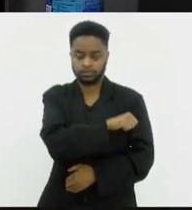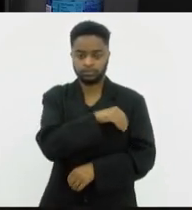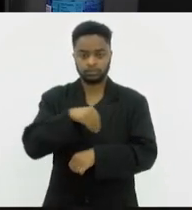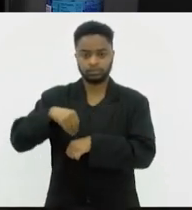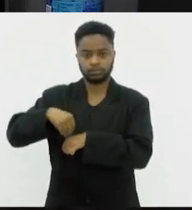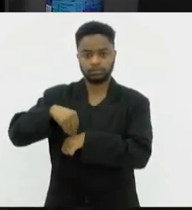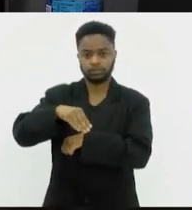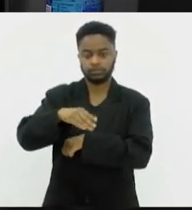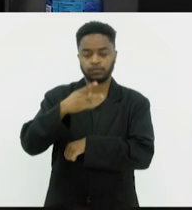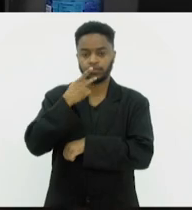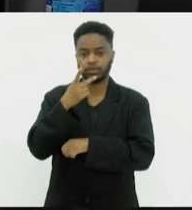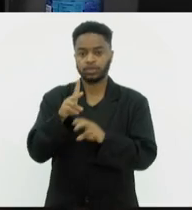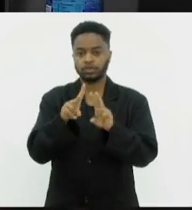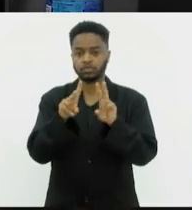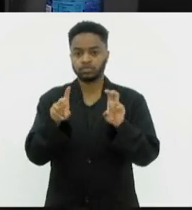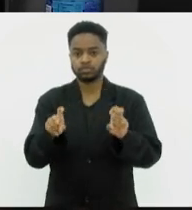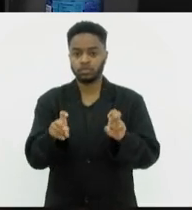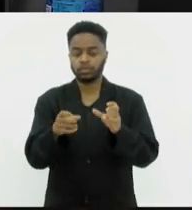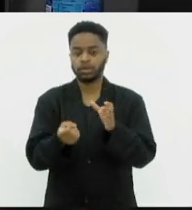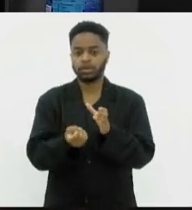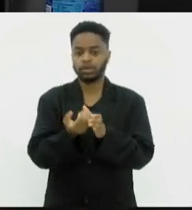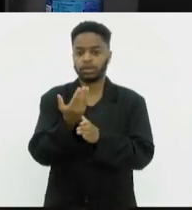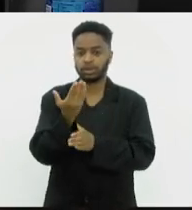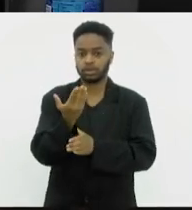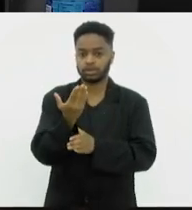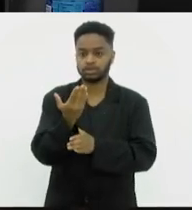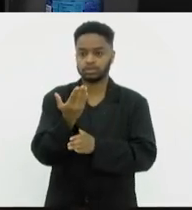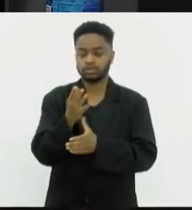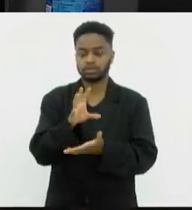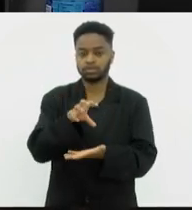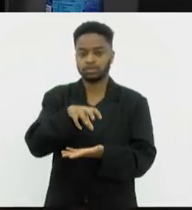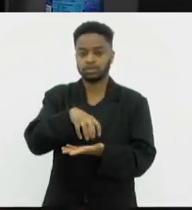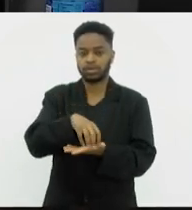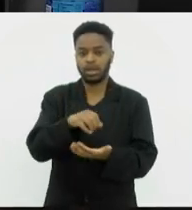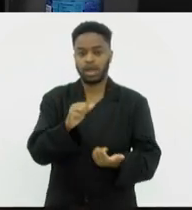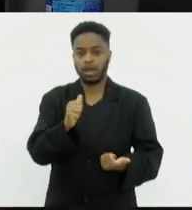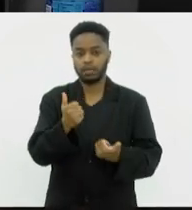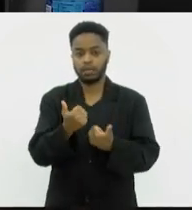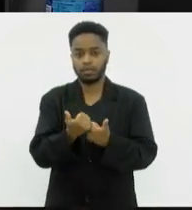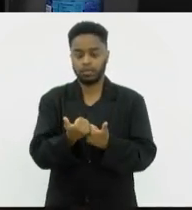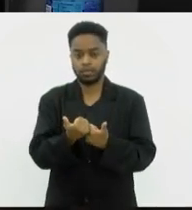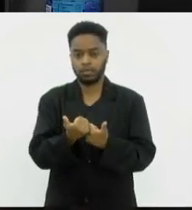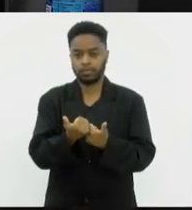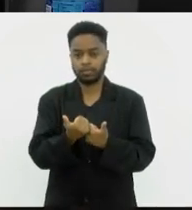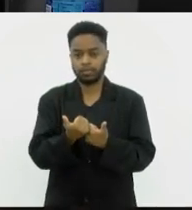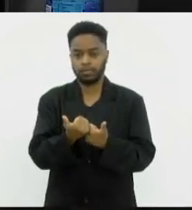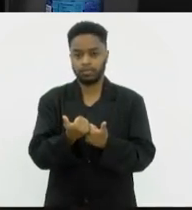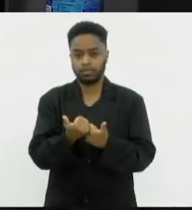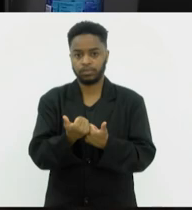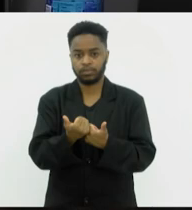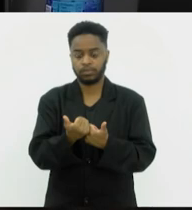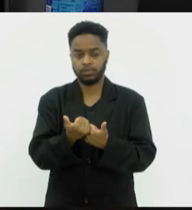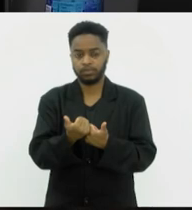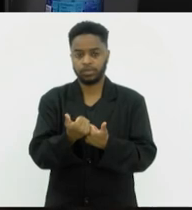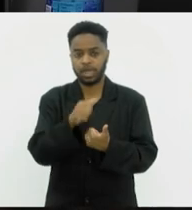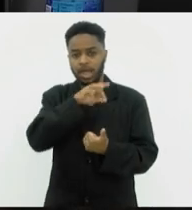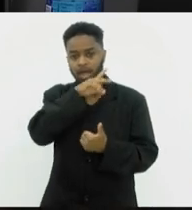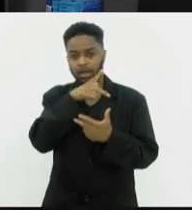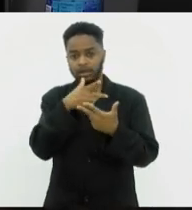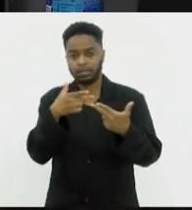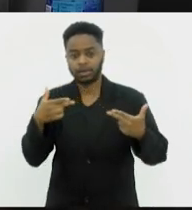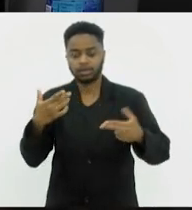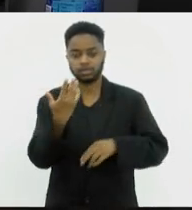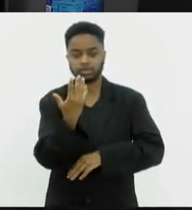mensagem dispondo sobre a criação de um centro de apoio à fauna silvestre